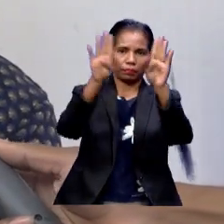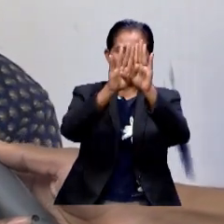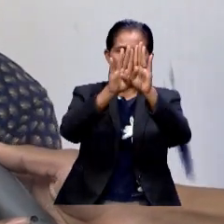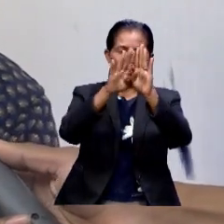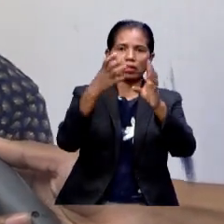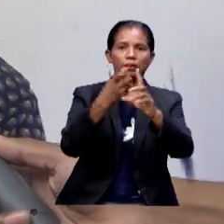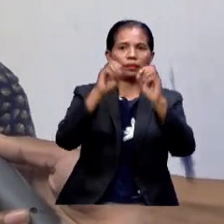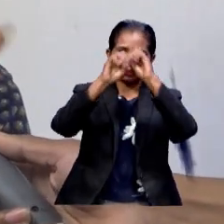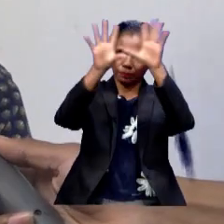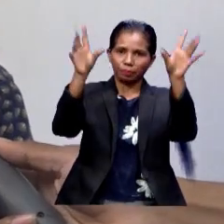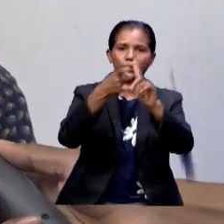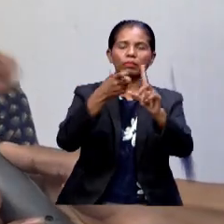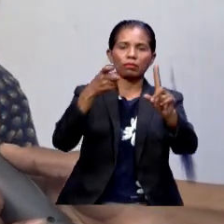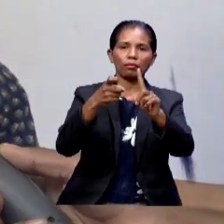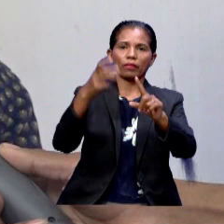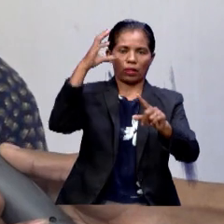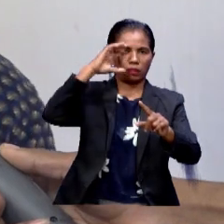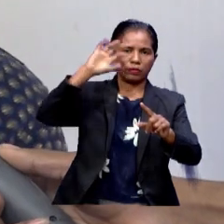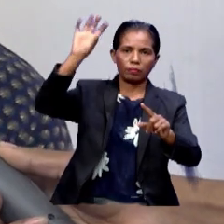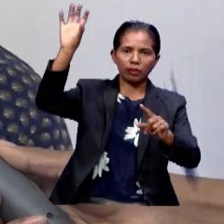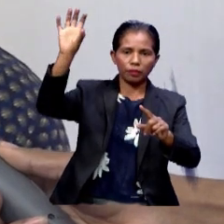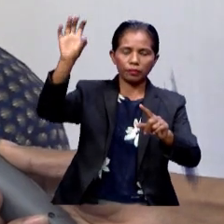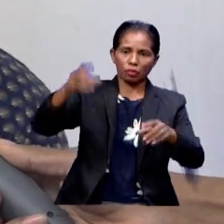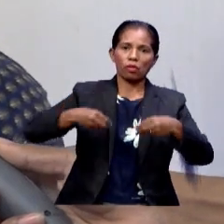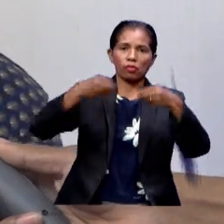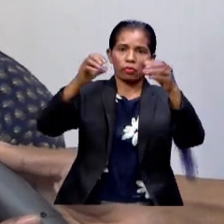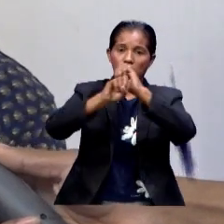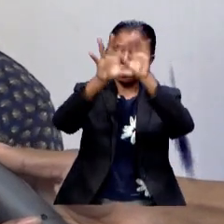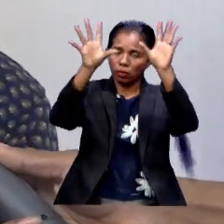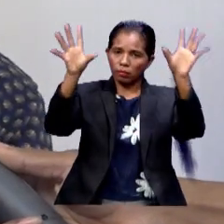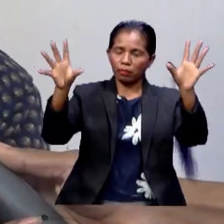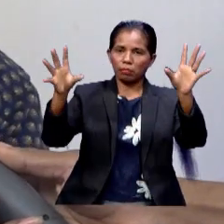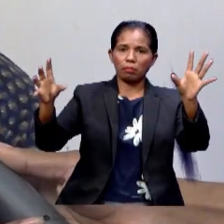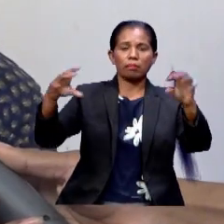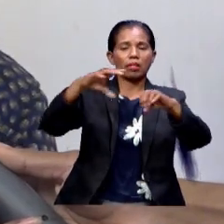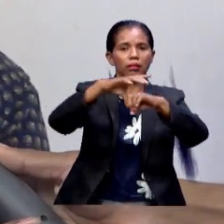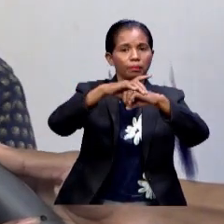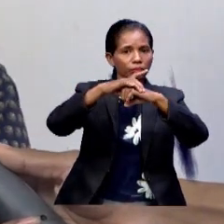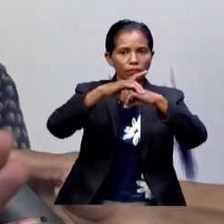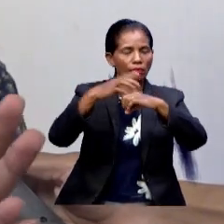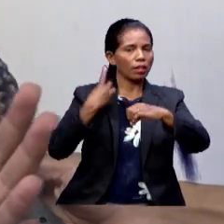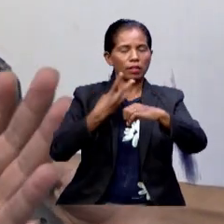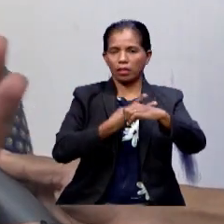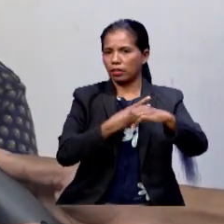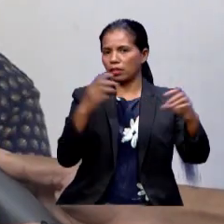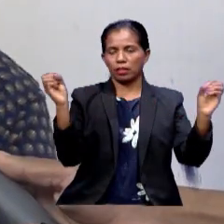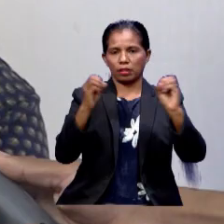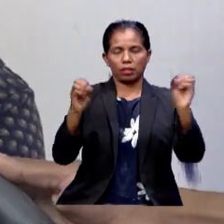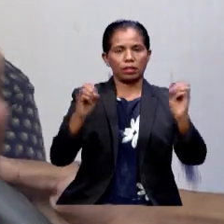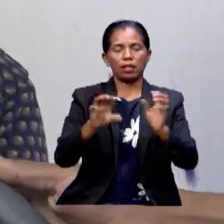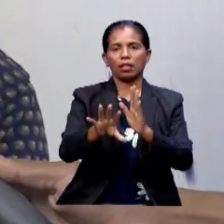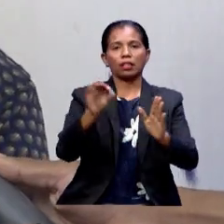nian entan loromatan ne fona roman ba planeta Terra ne ita sela hetan tambah fulan taka